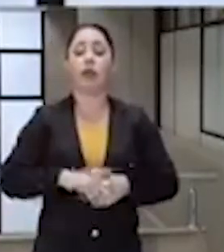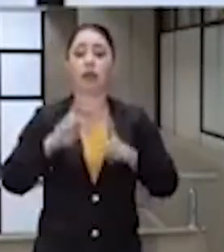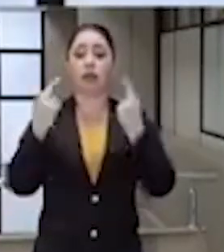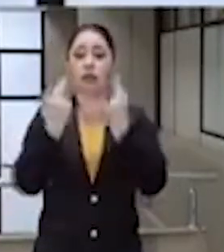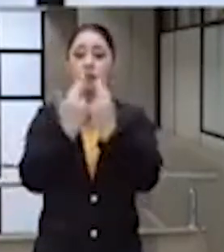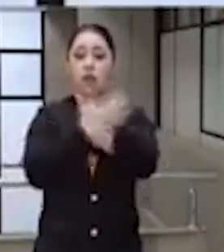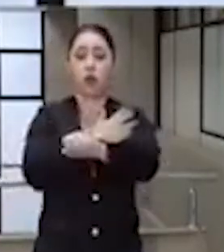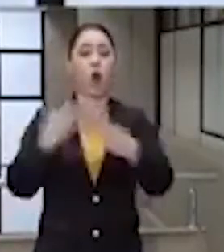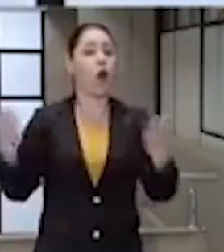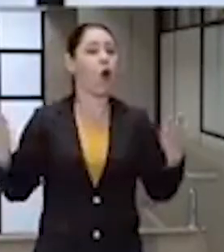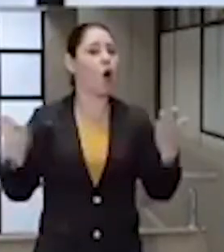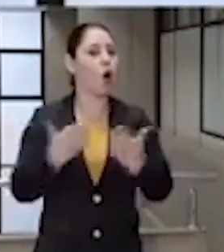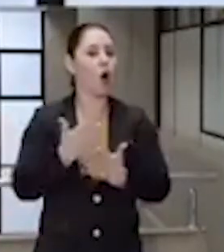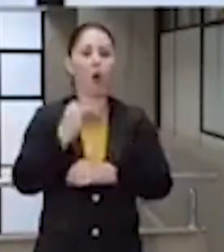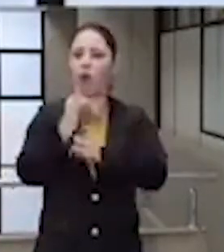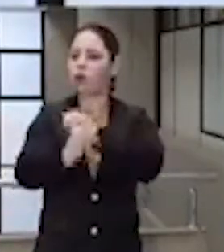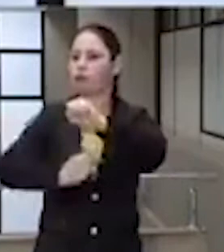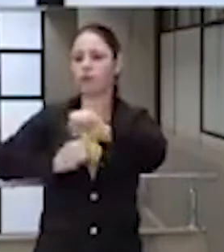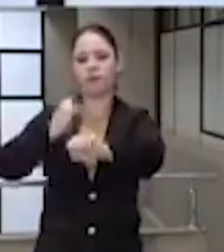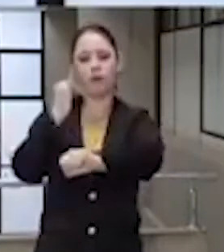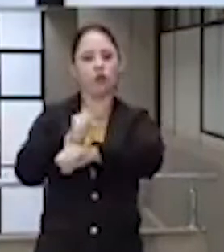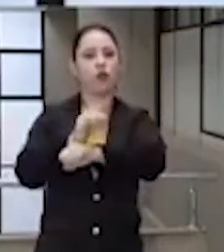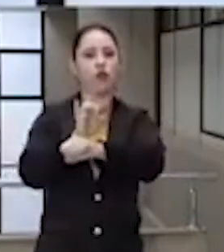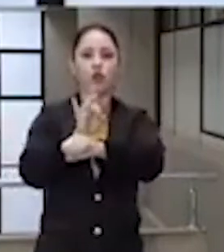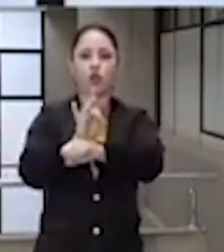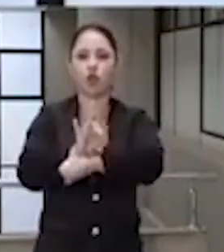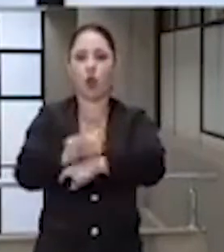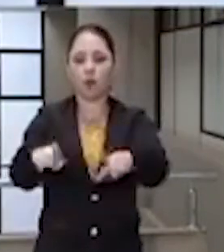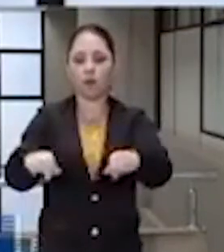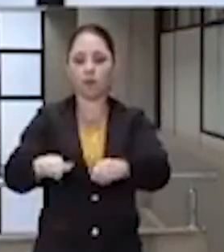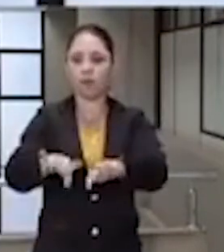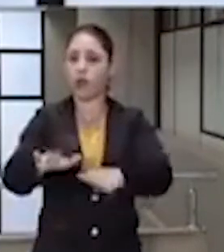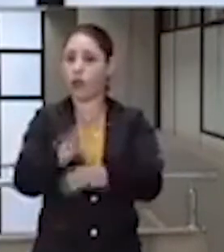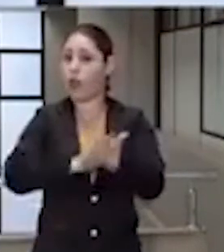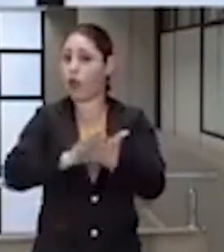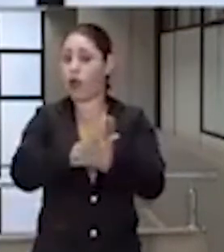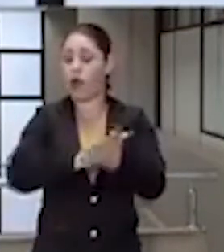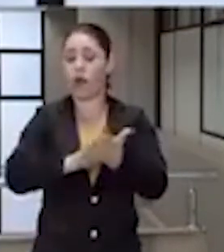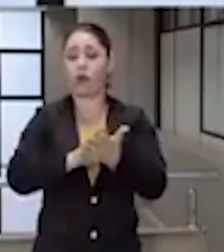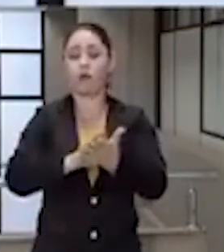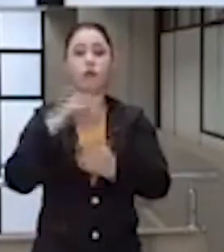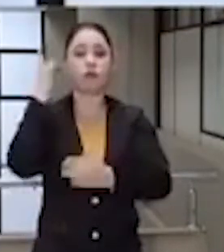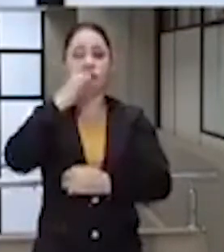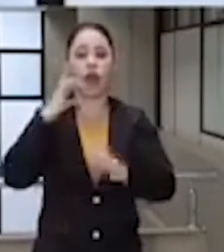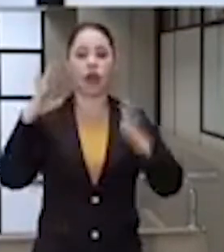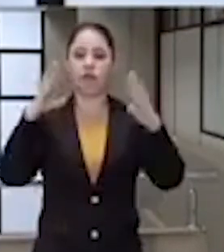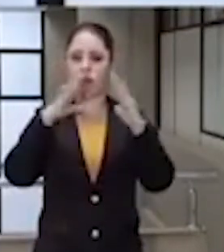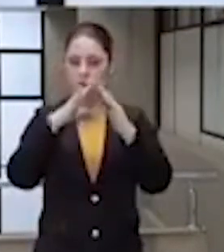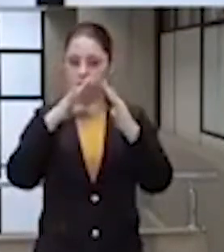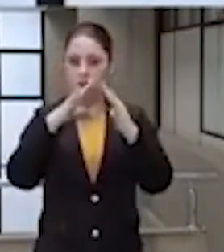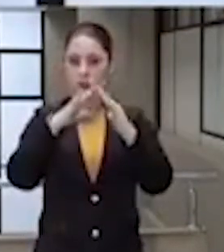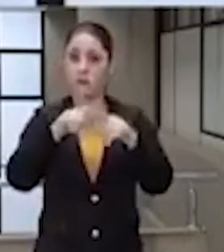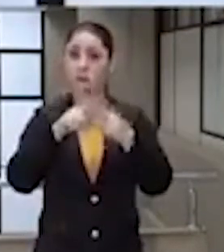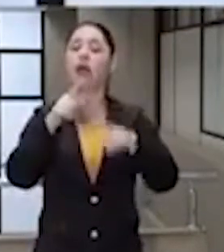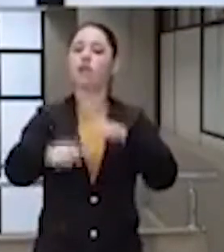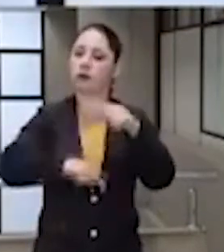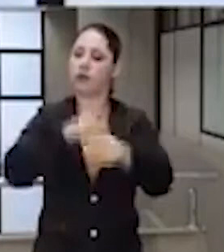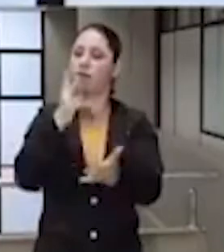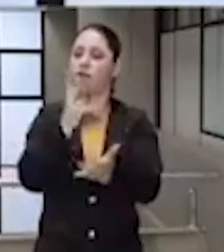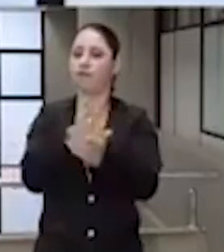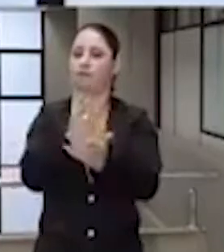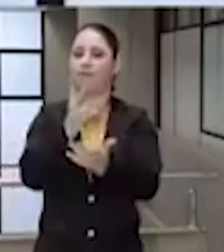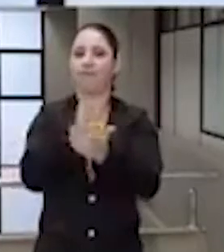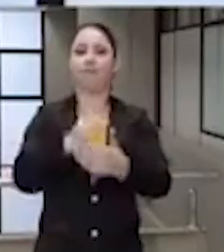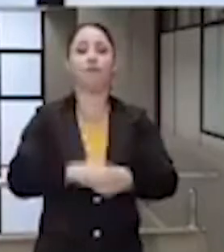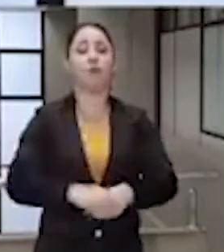agora são totalmente online. Os deputados estão agora em suas residências, mas o trabalho